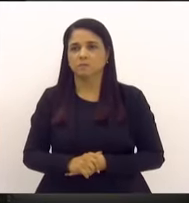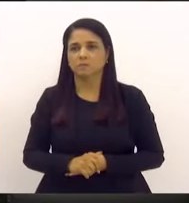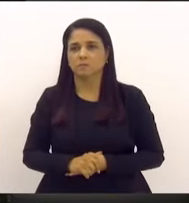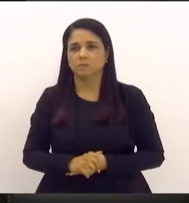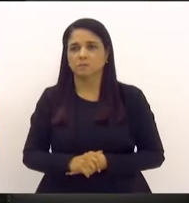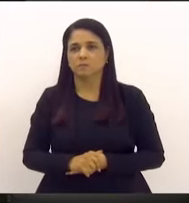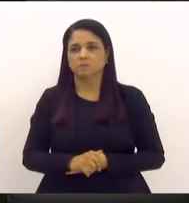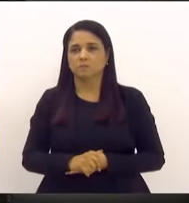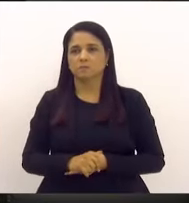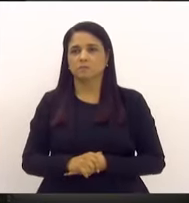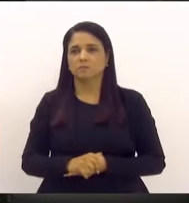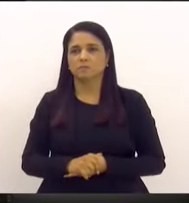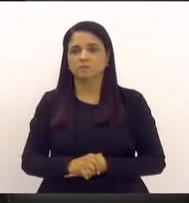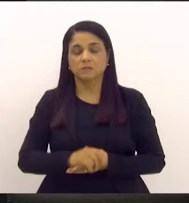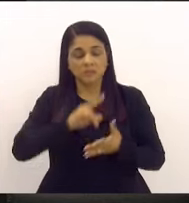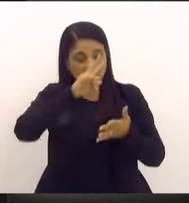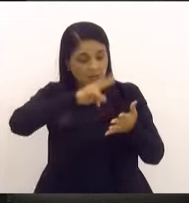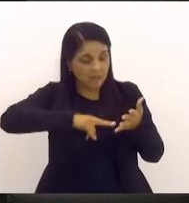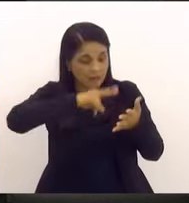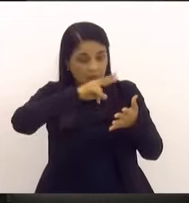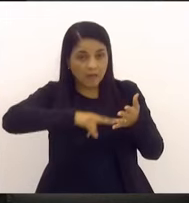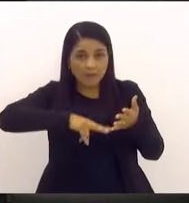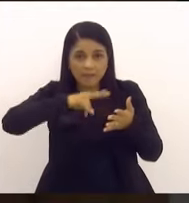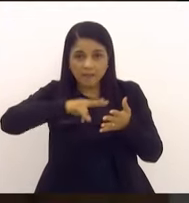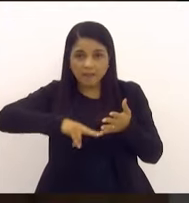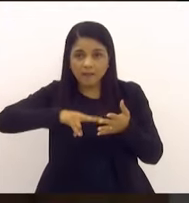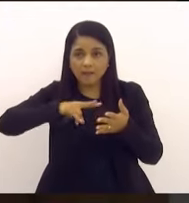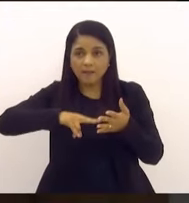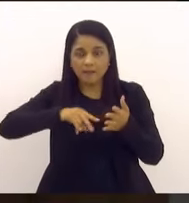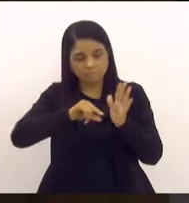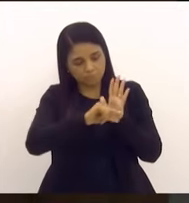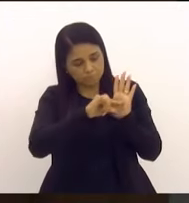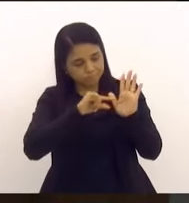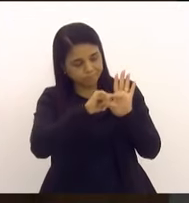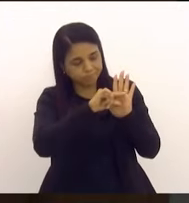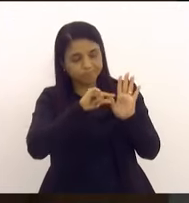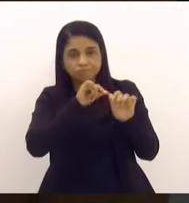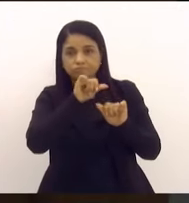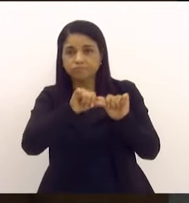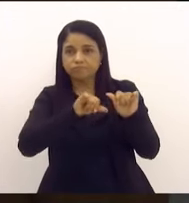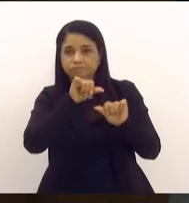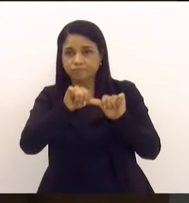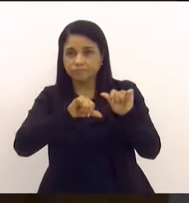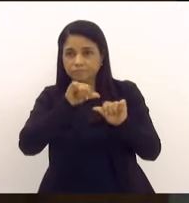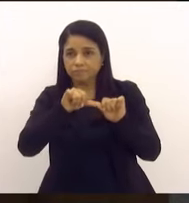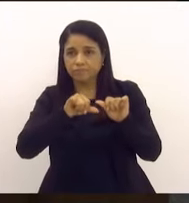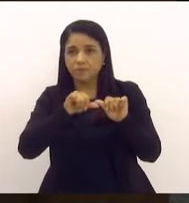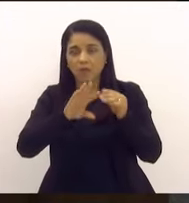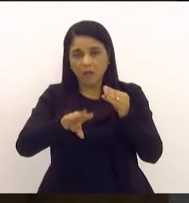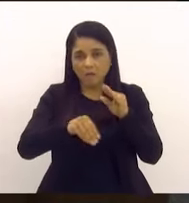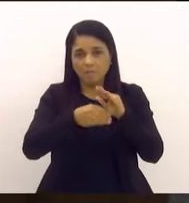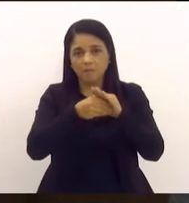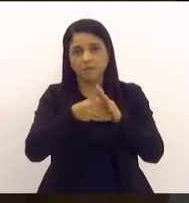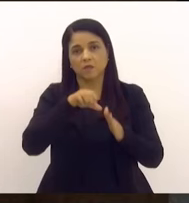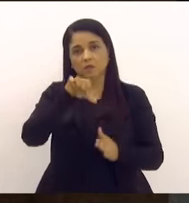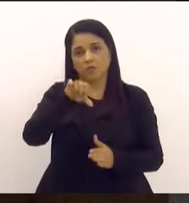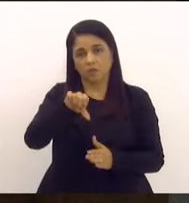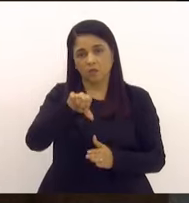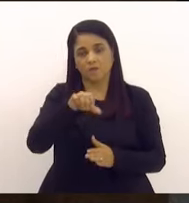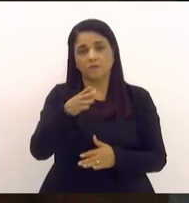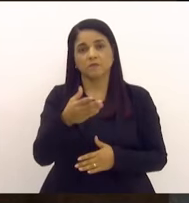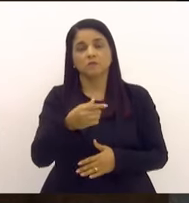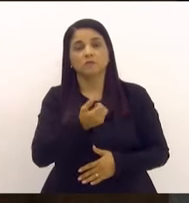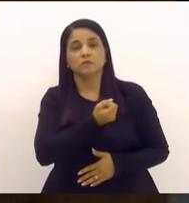Não precisa ler ele inteiro, lê as partes que foram alteradas em função das emendas 9 e 20, salvo